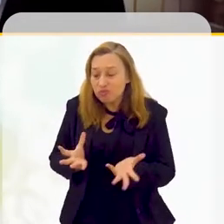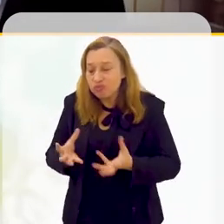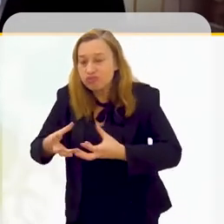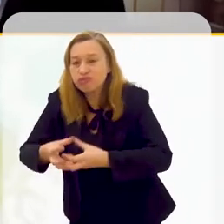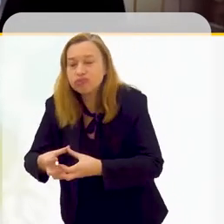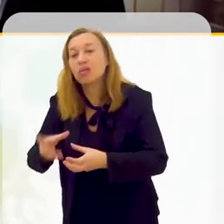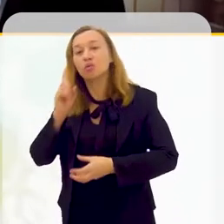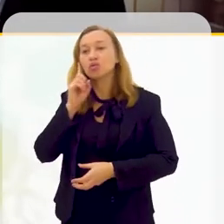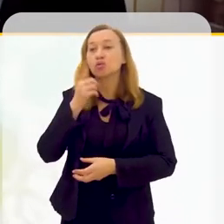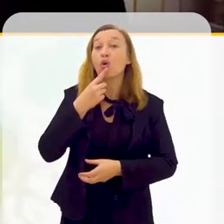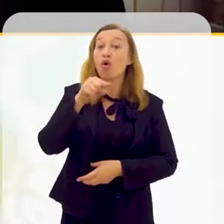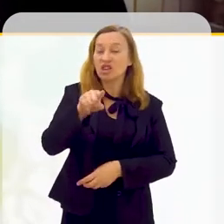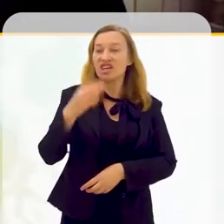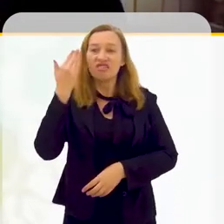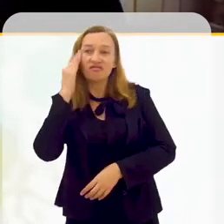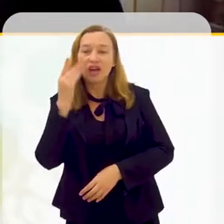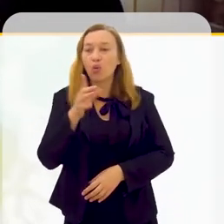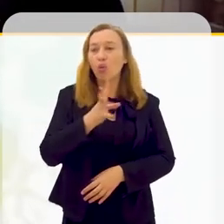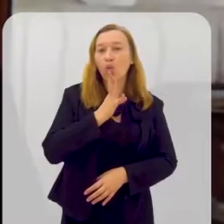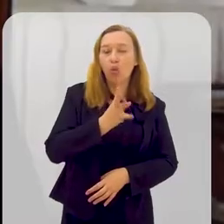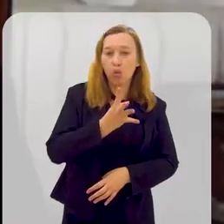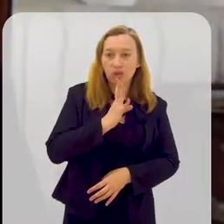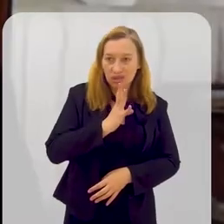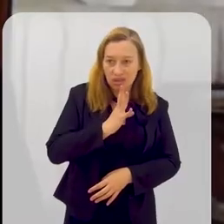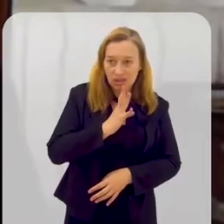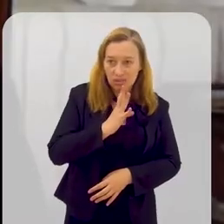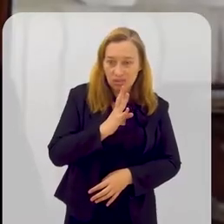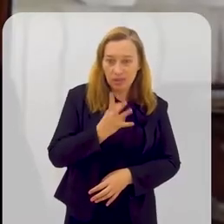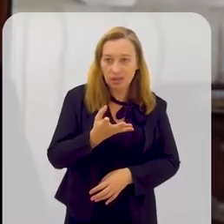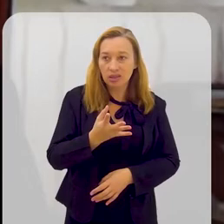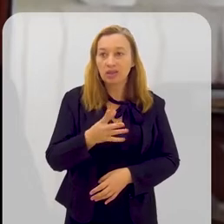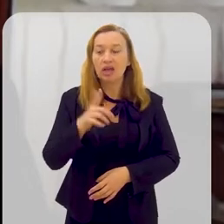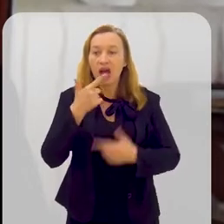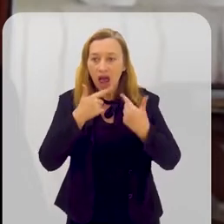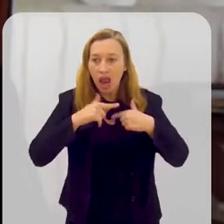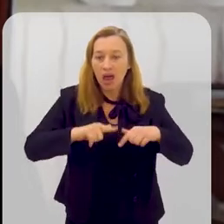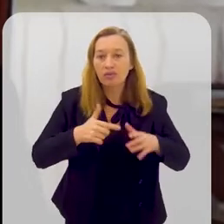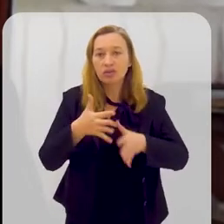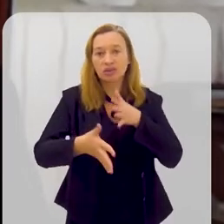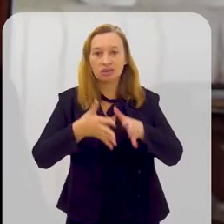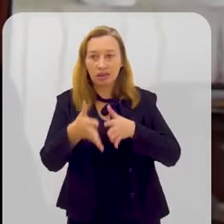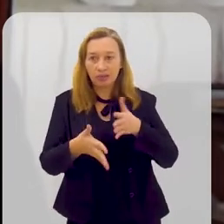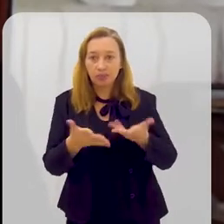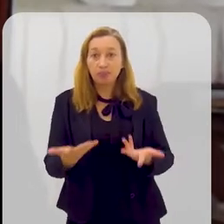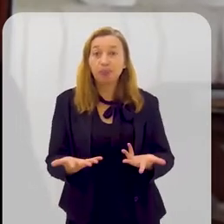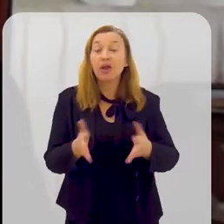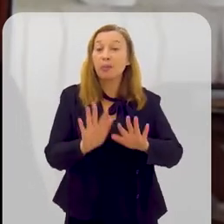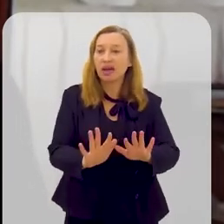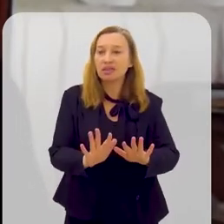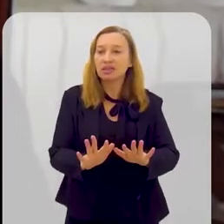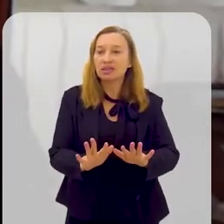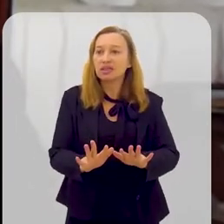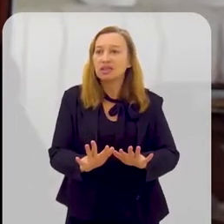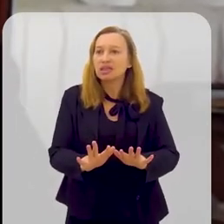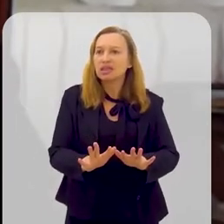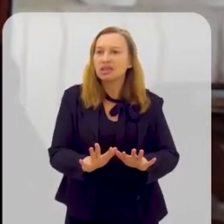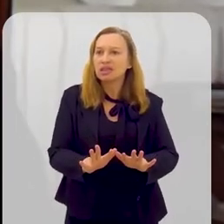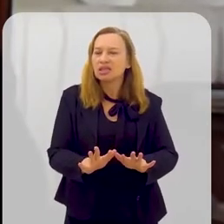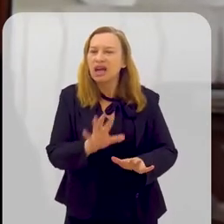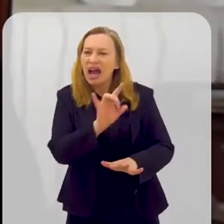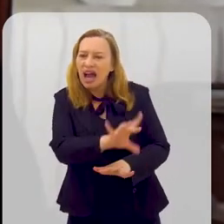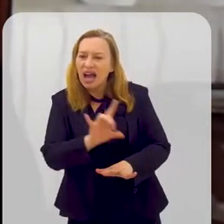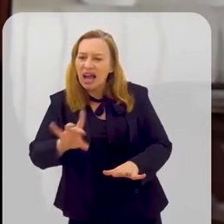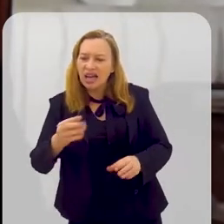comunidade surda Então você tem reconhecimento da língua de sinais só que